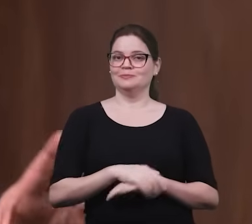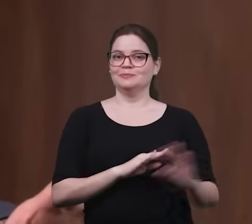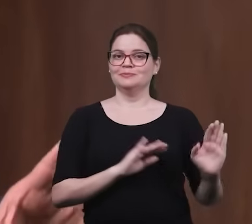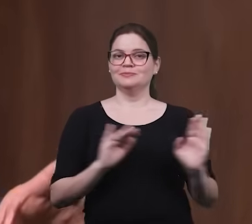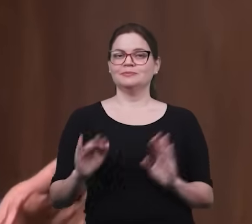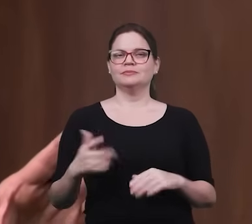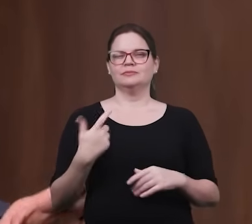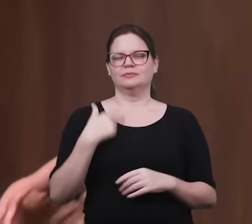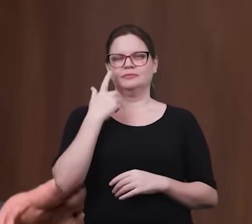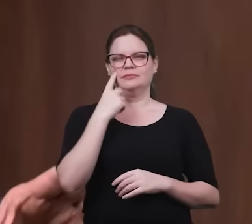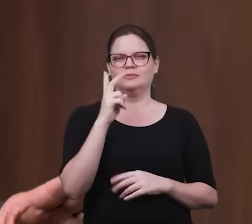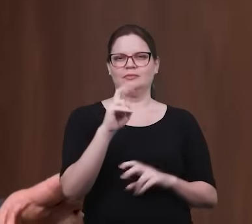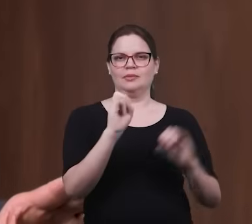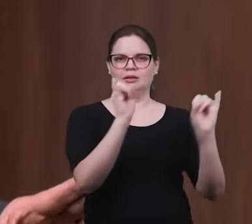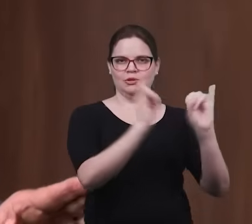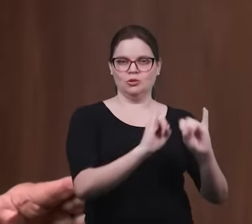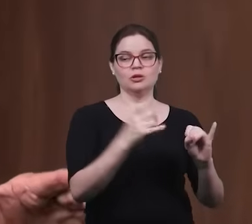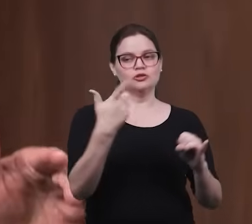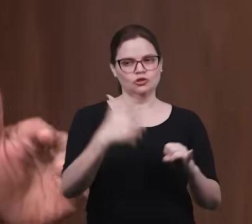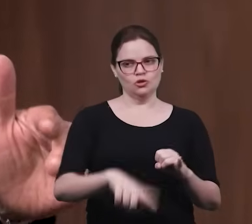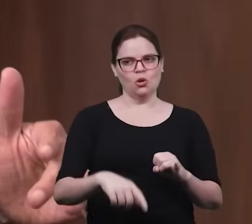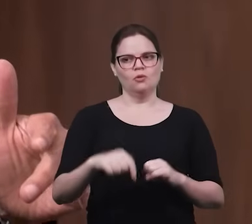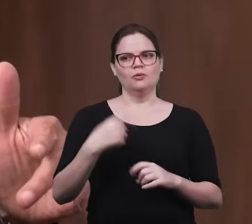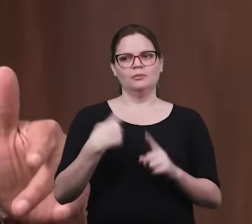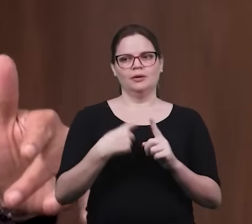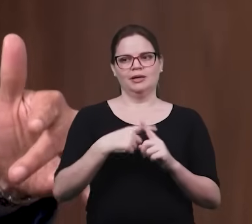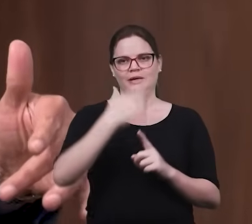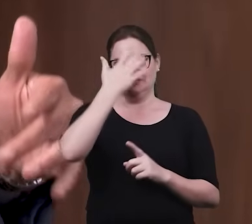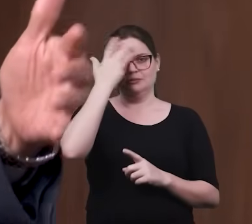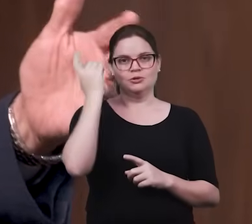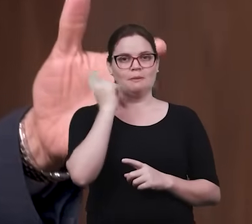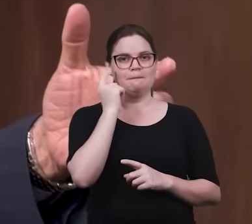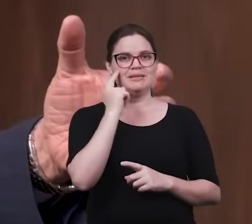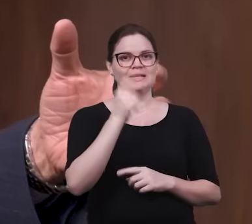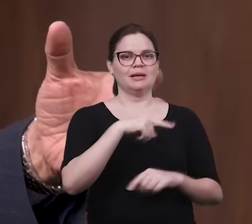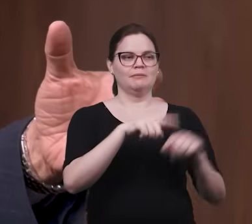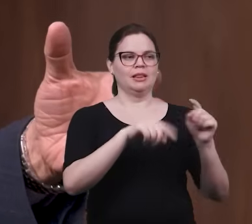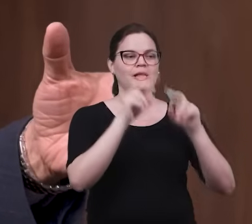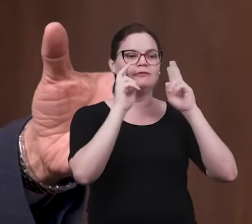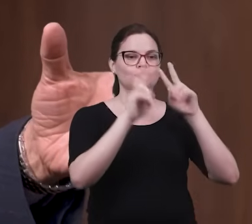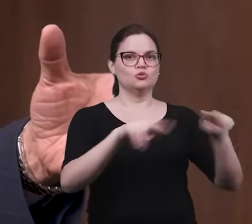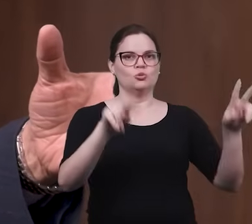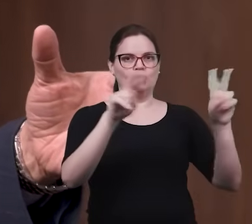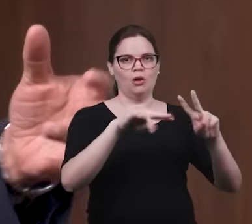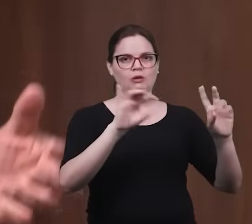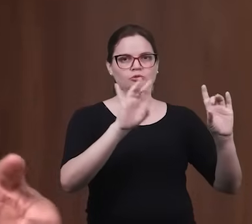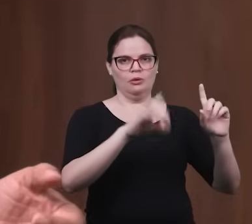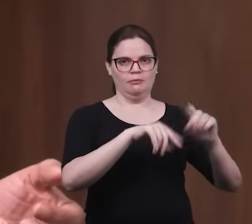Porque sempre que se fala em idolatria, voltamos a que as pessoas imaginam naquilo que é físico.